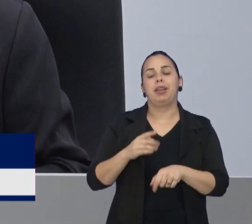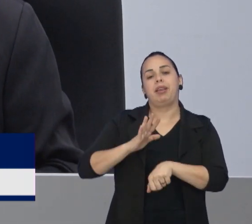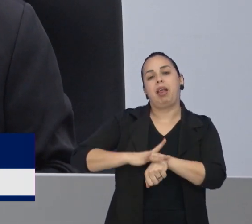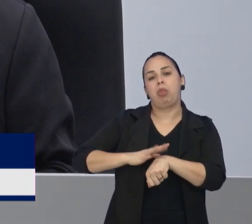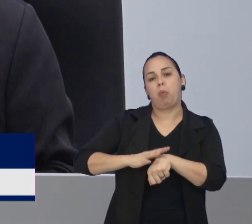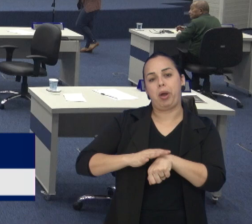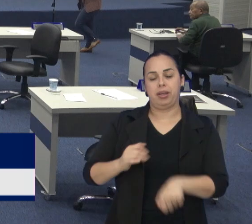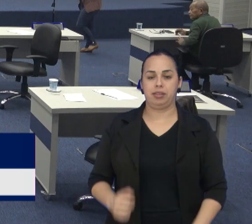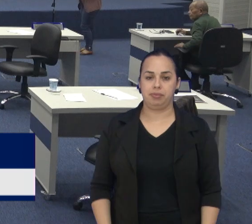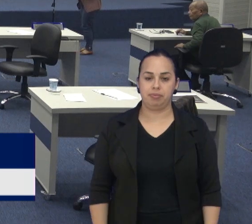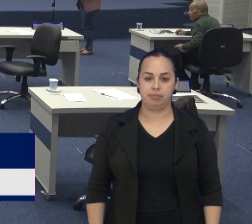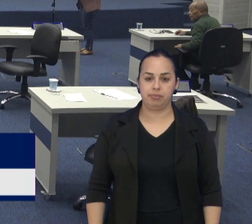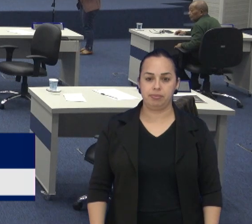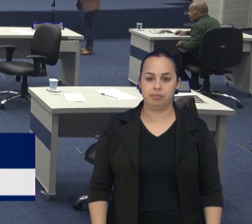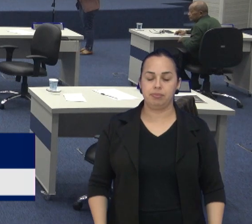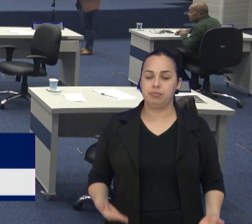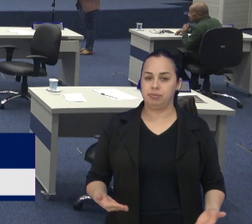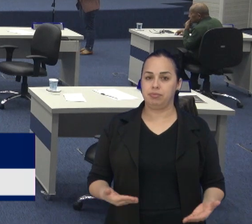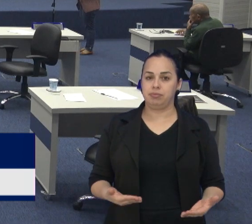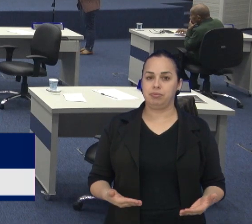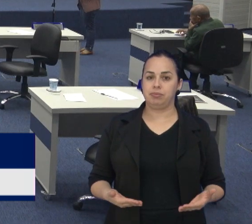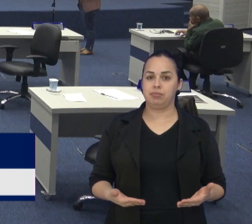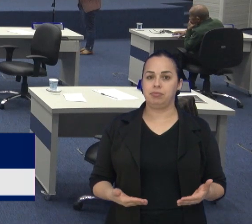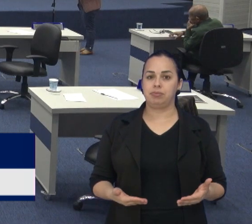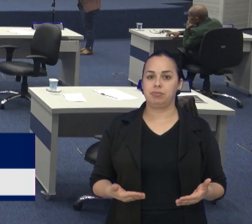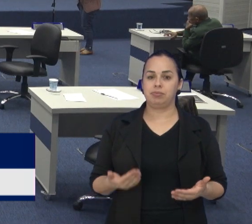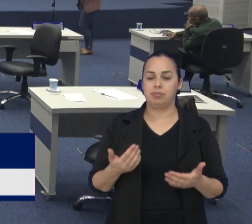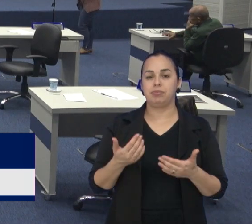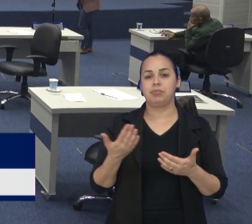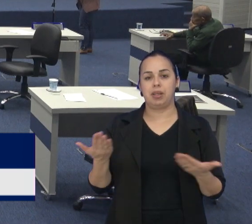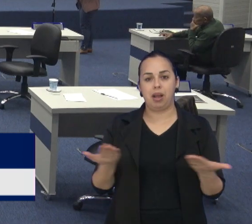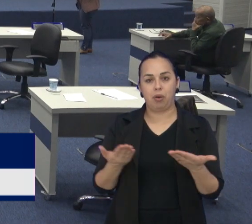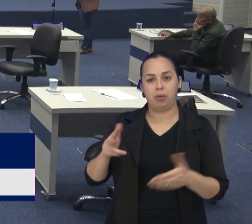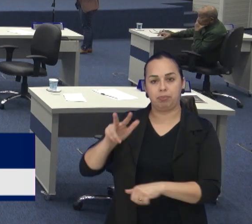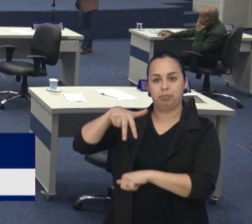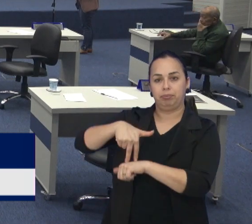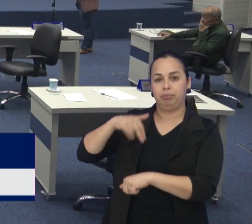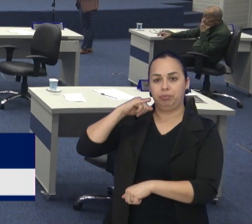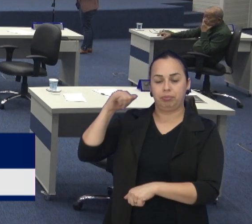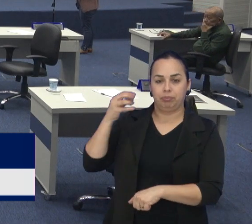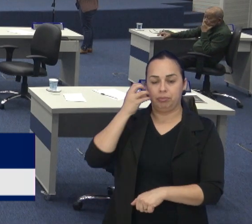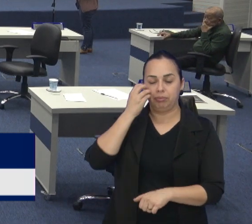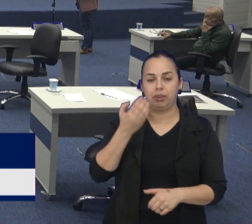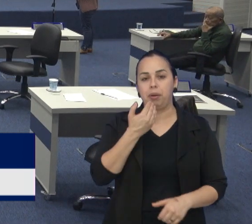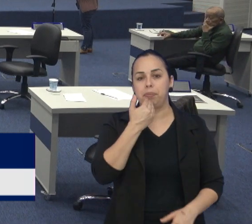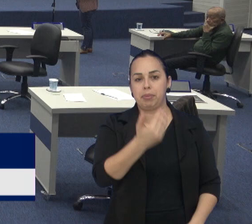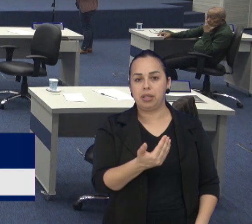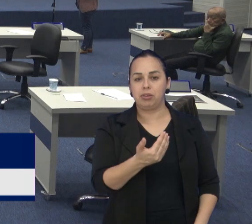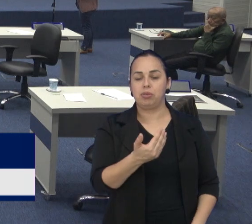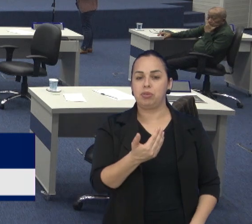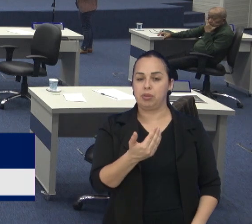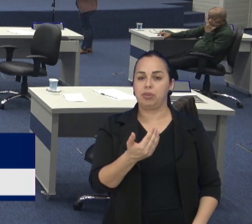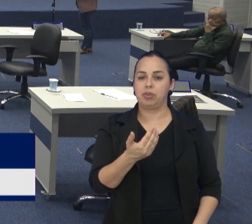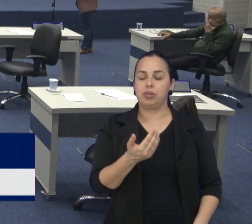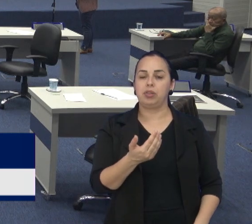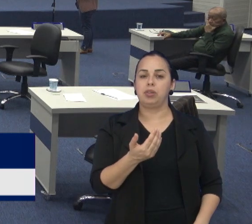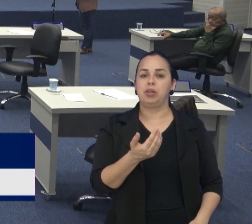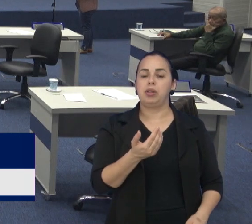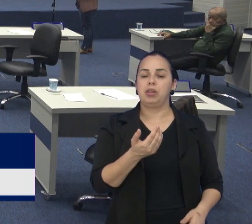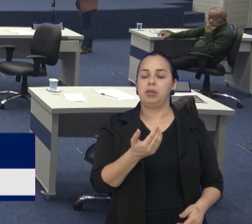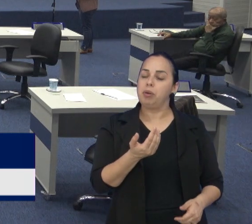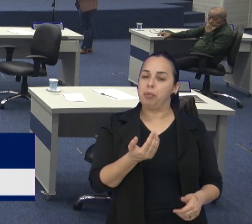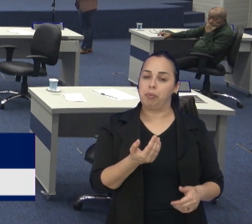presidente. Questão de ordem, a vereadora Juliana Fraga. Senhor presidente, eu quero pedir o adiamento por uma